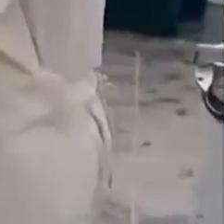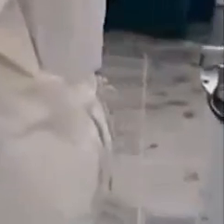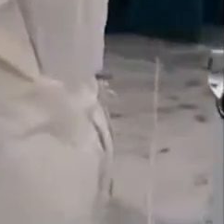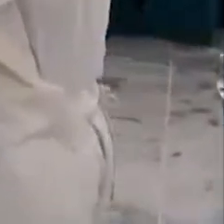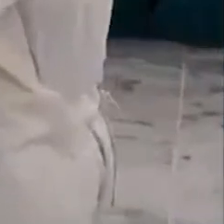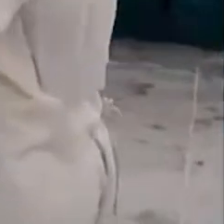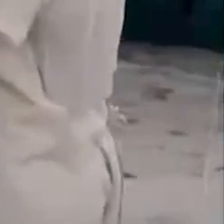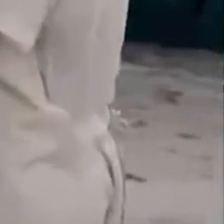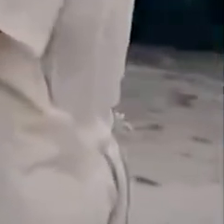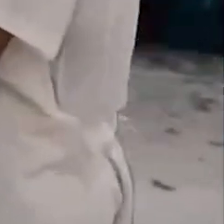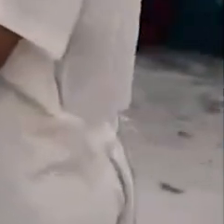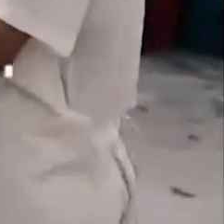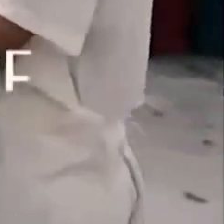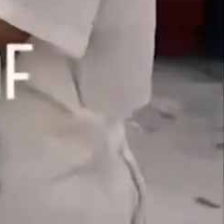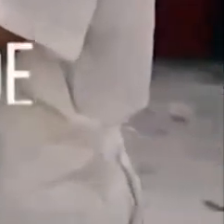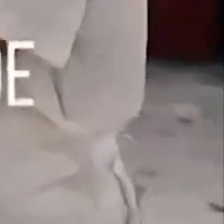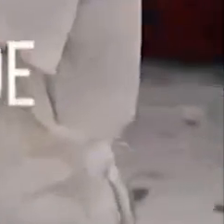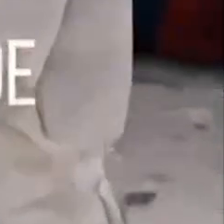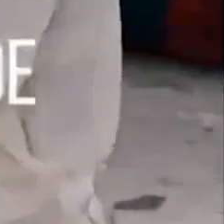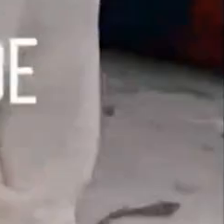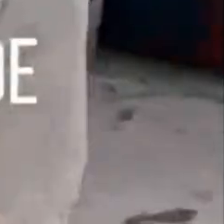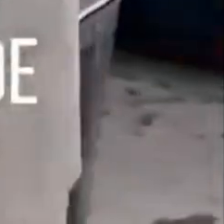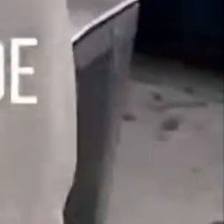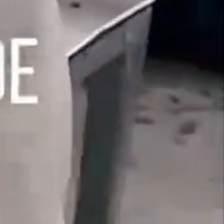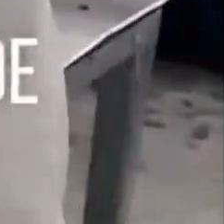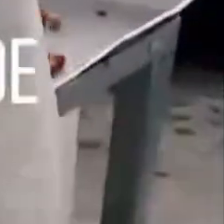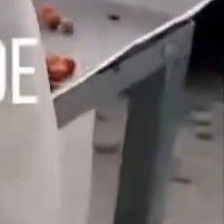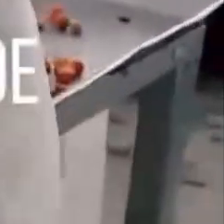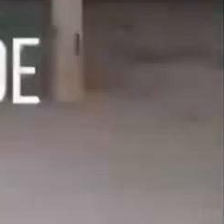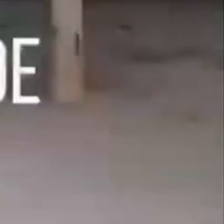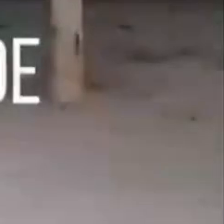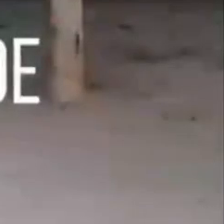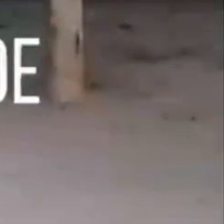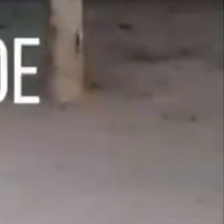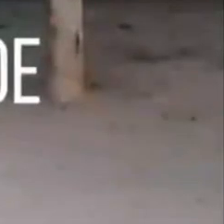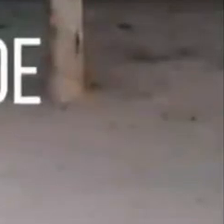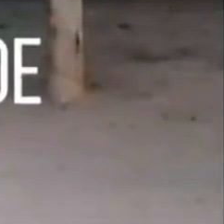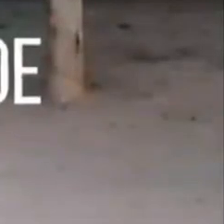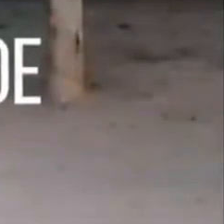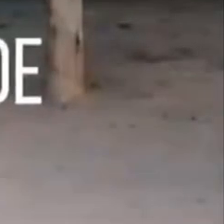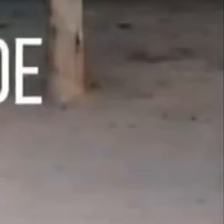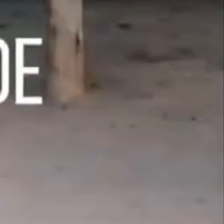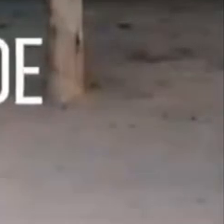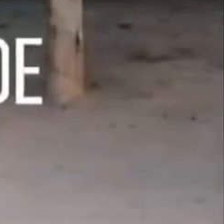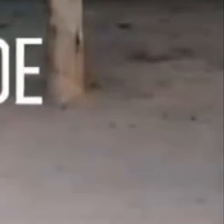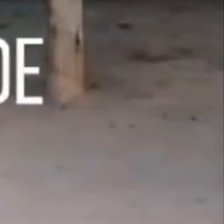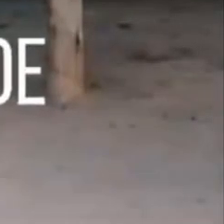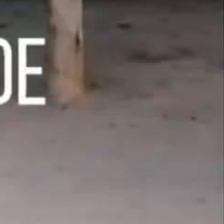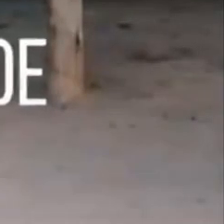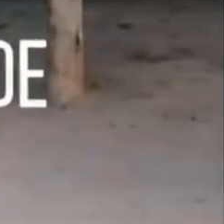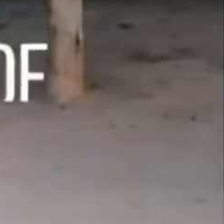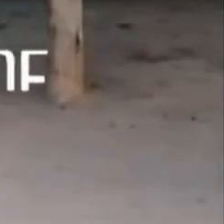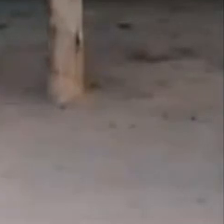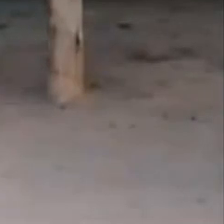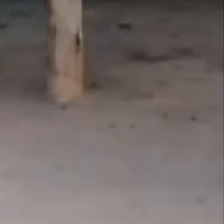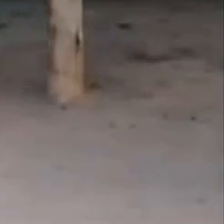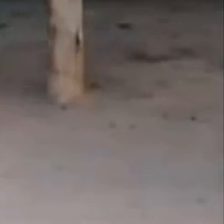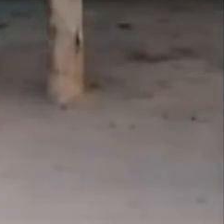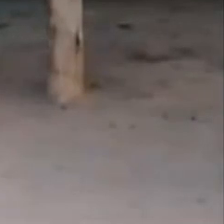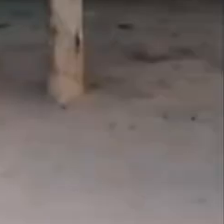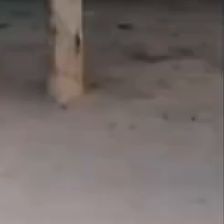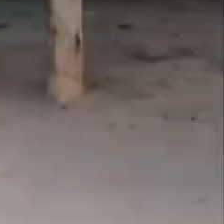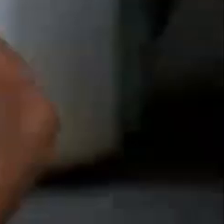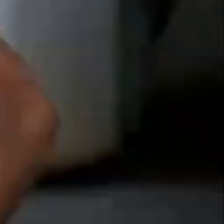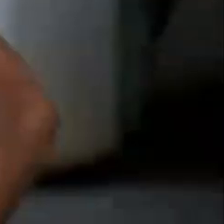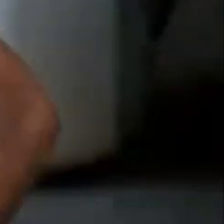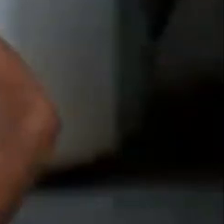dos direitos enfim para esse sentimento de pertencimento e e identificação de continuar no lugar onde eu vim Então vamos